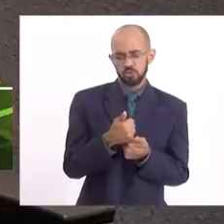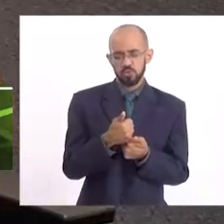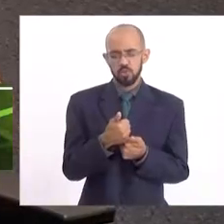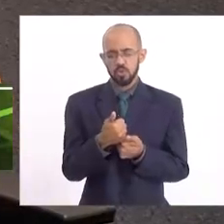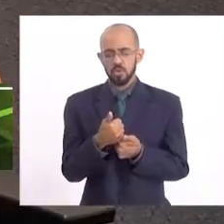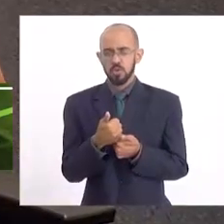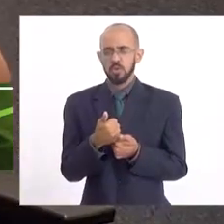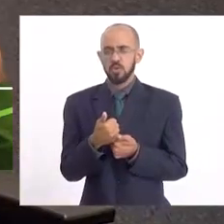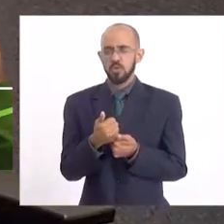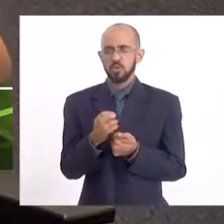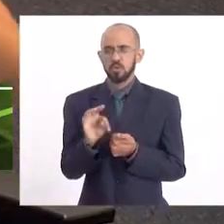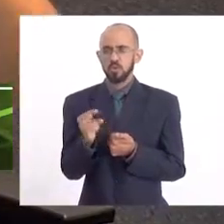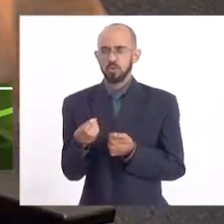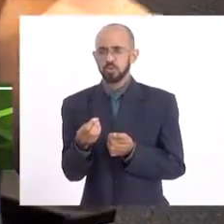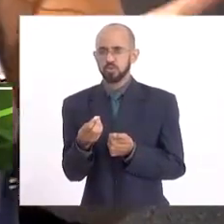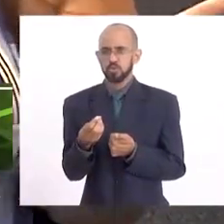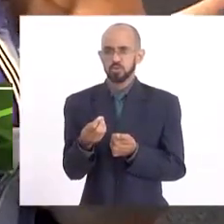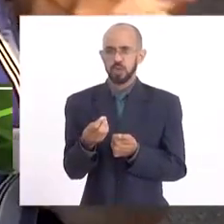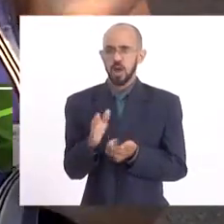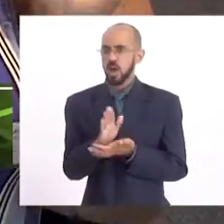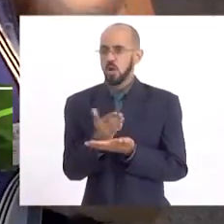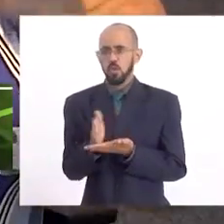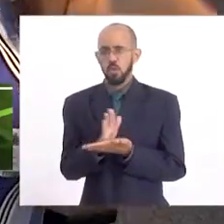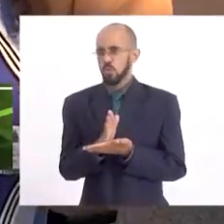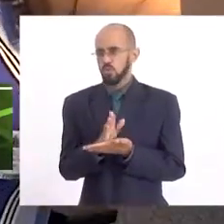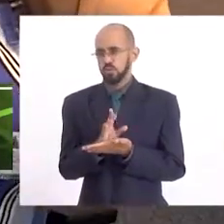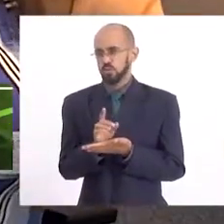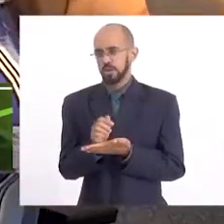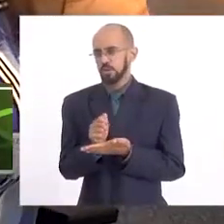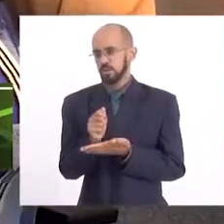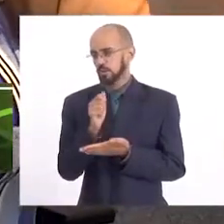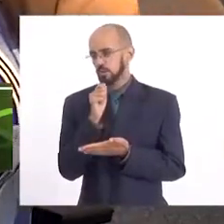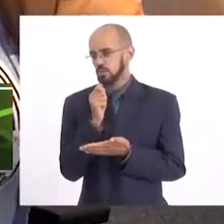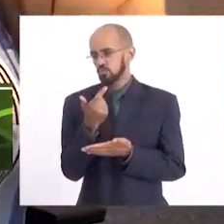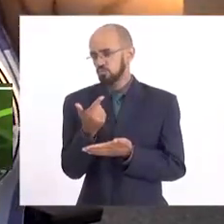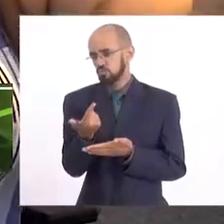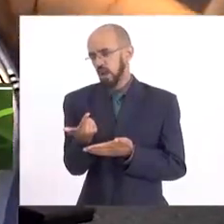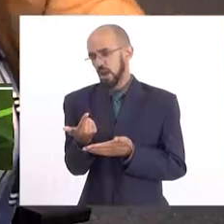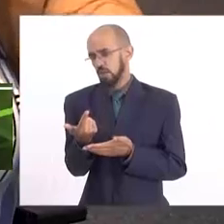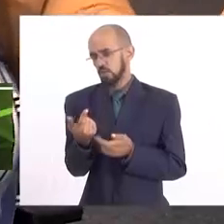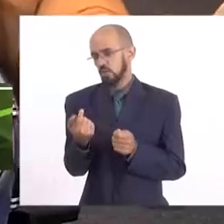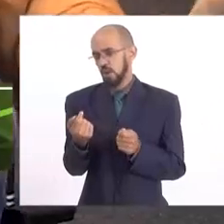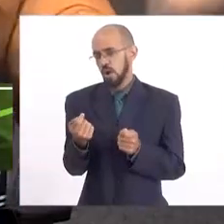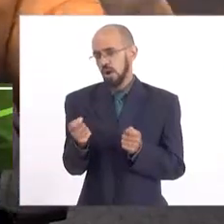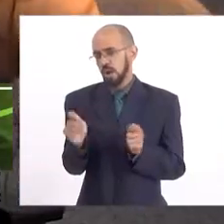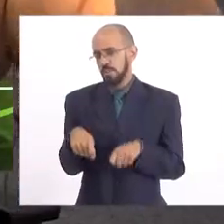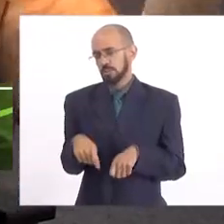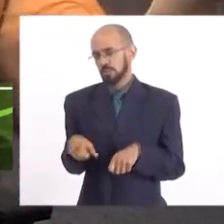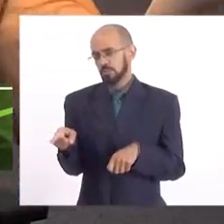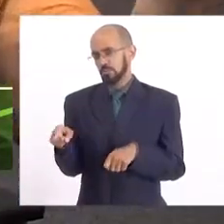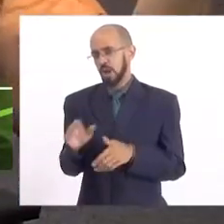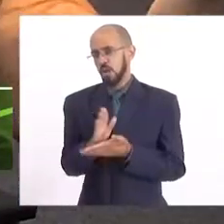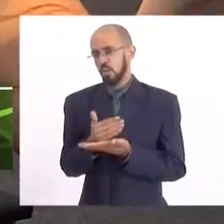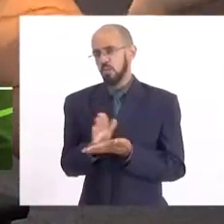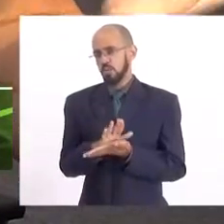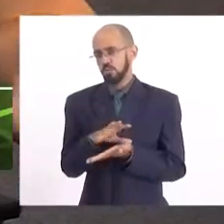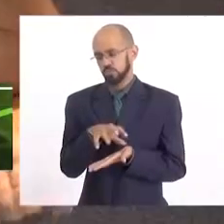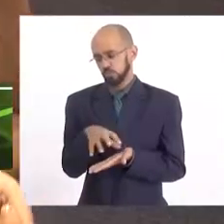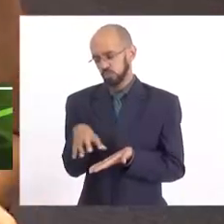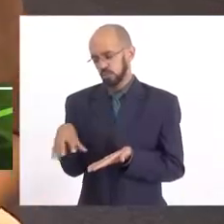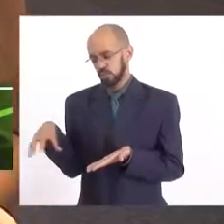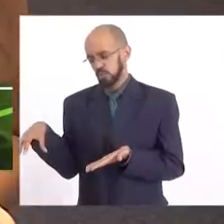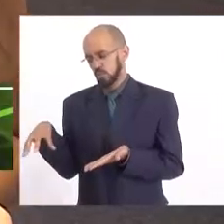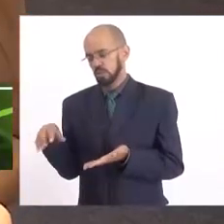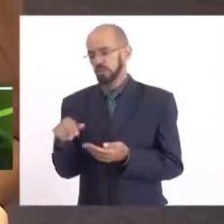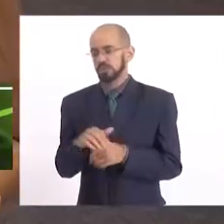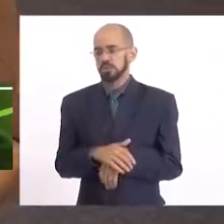servidor, e alguns não tinham, às vezes, o suficiente para algumas áreas, né? Não sei de